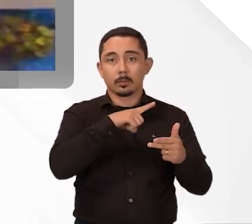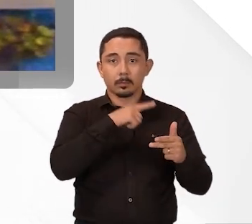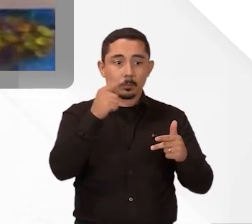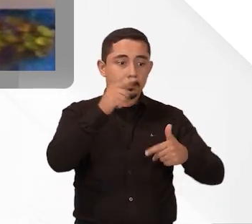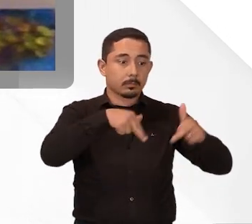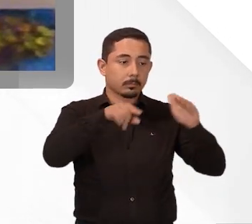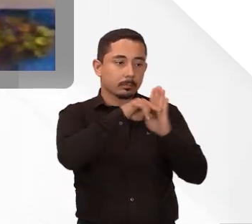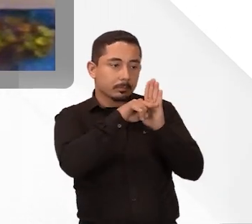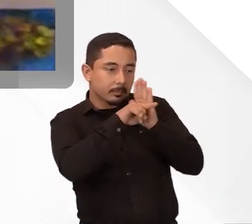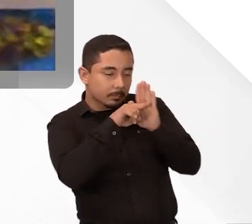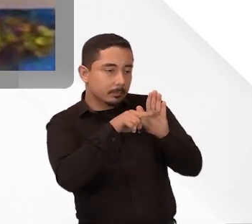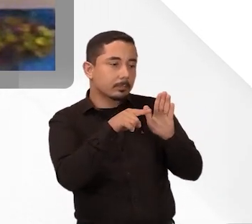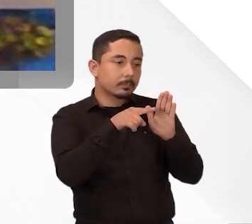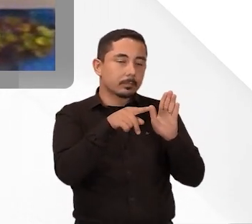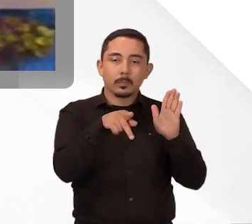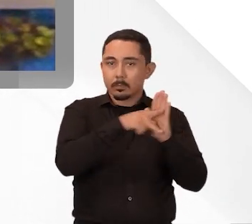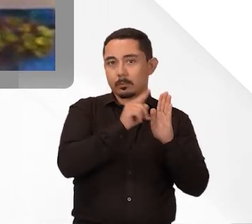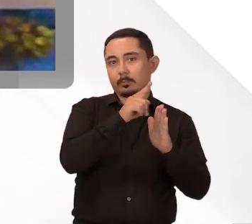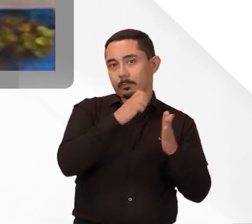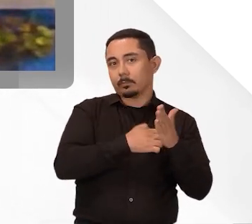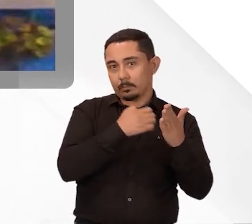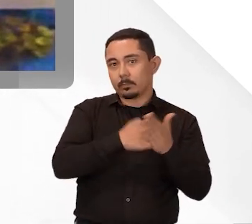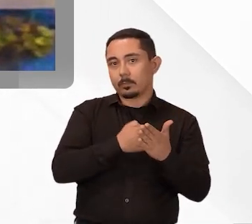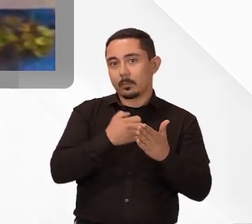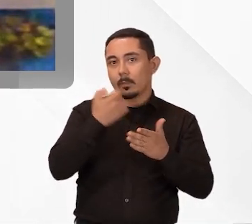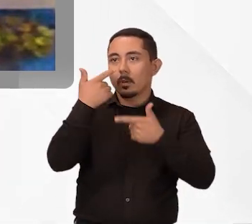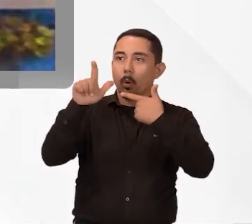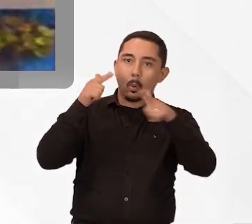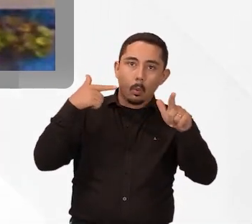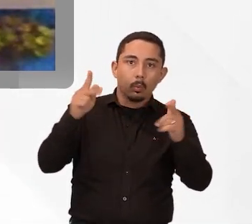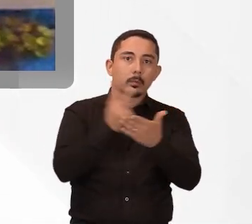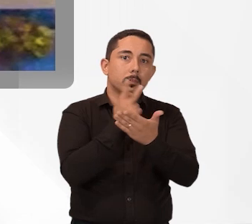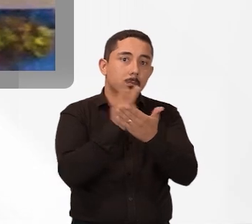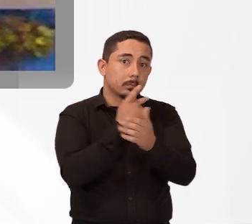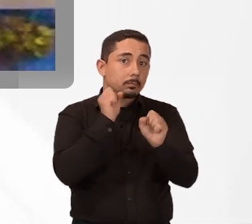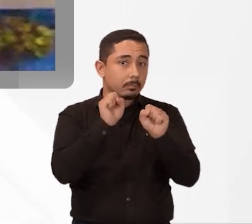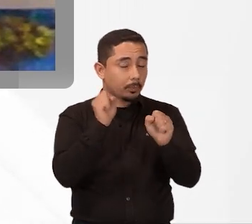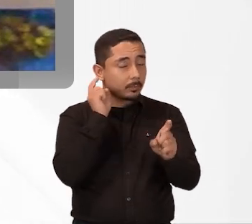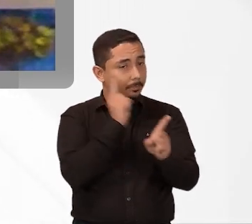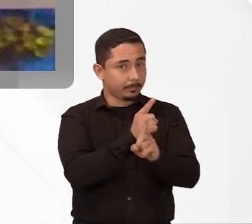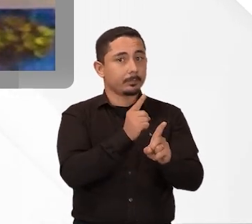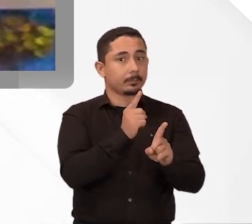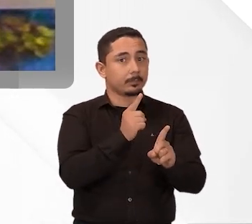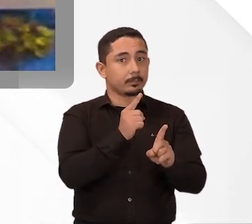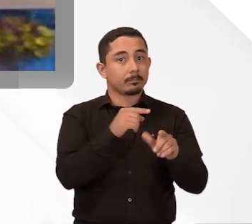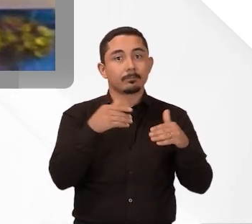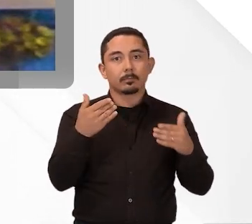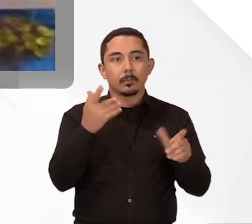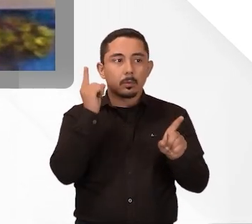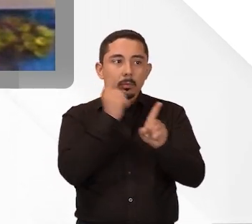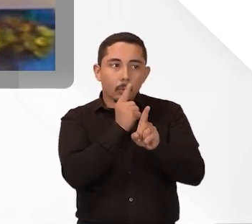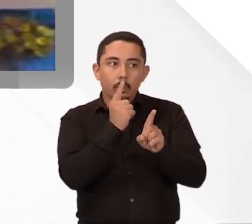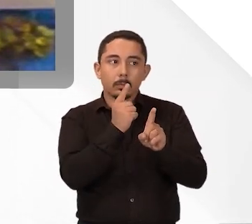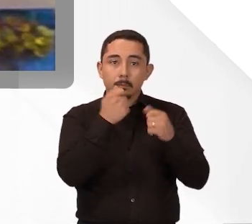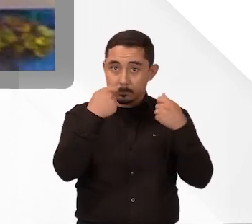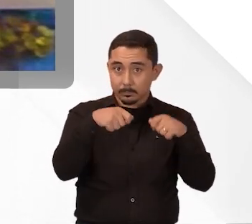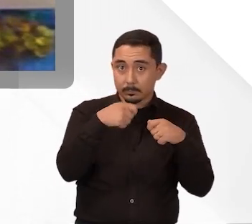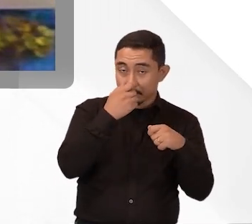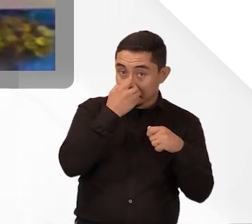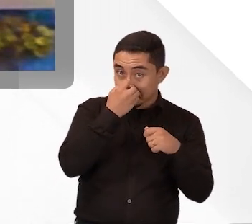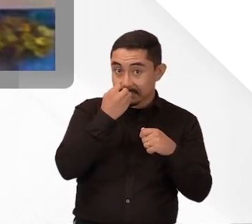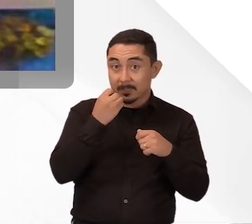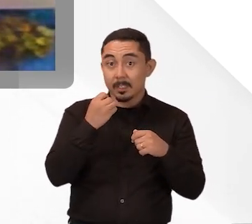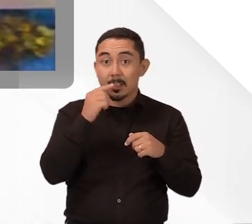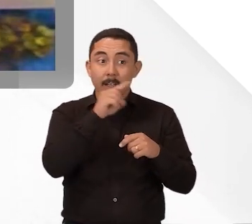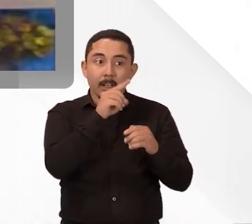seus membros, seus peritos, vão ao ambiente de trabalho da empresa, outras irregularidades são constatadas. E uma vez que elas